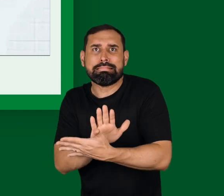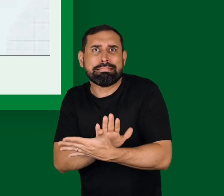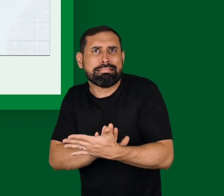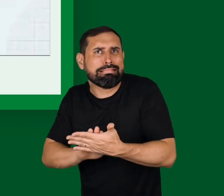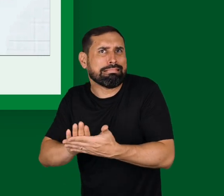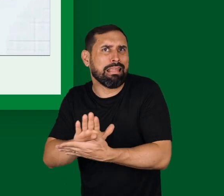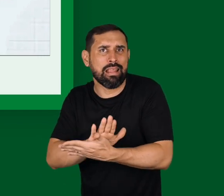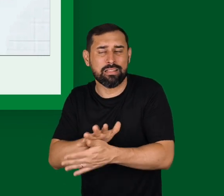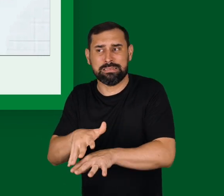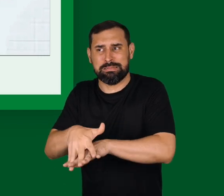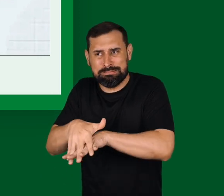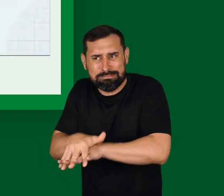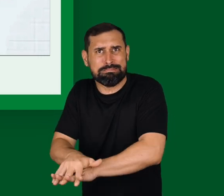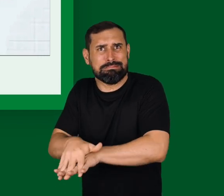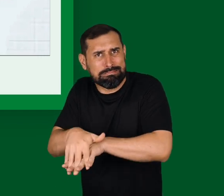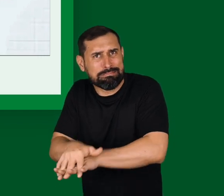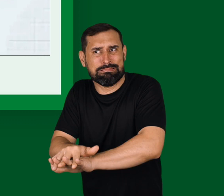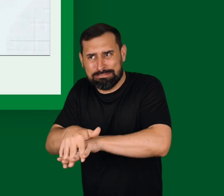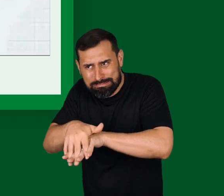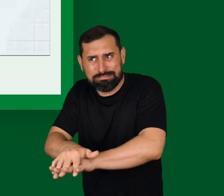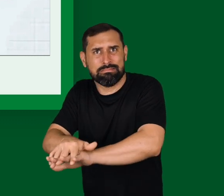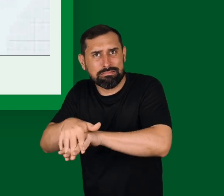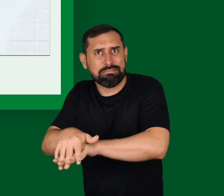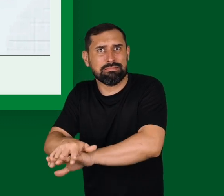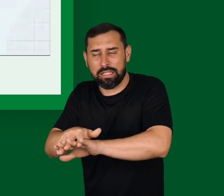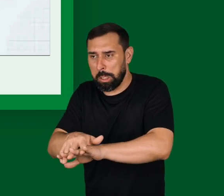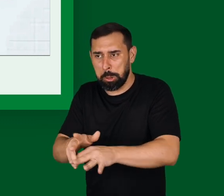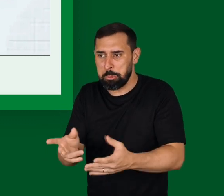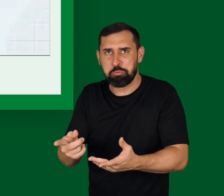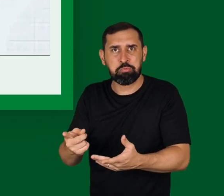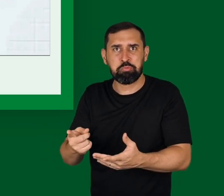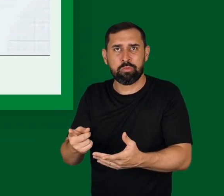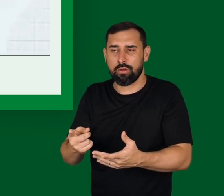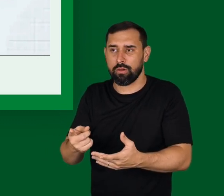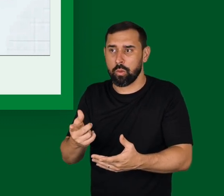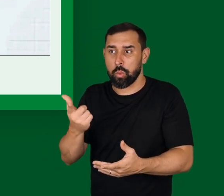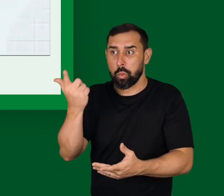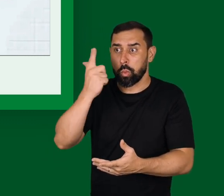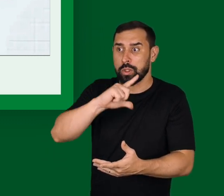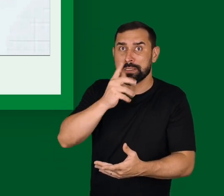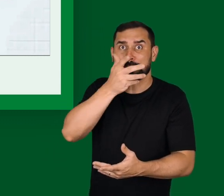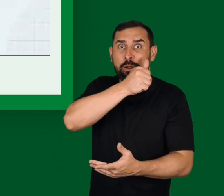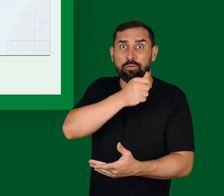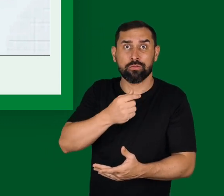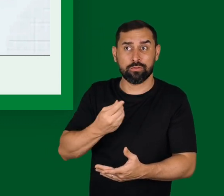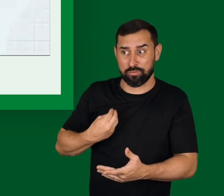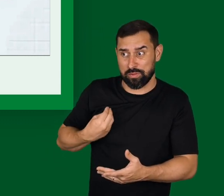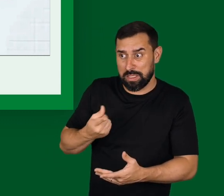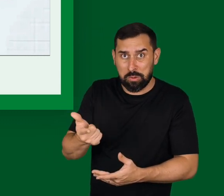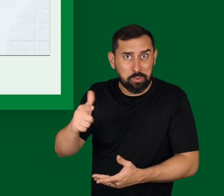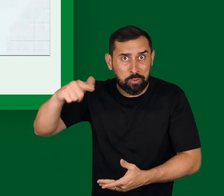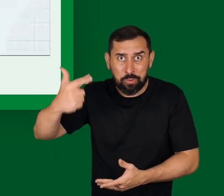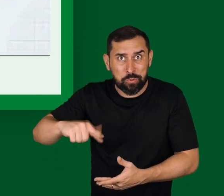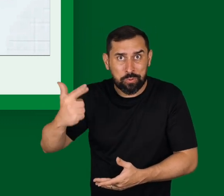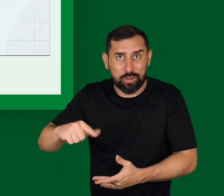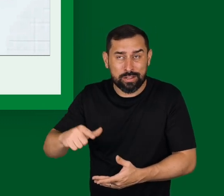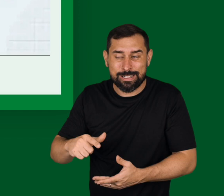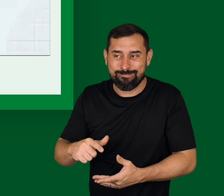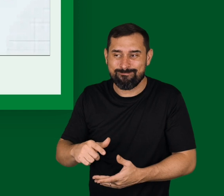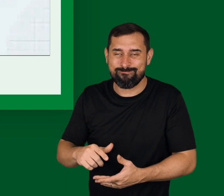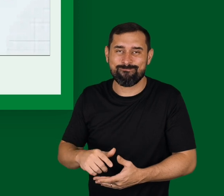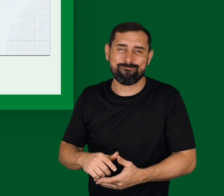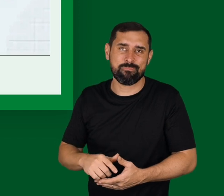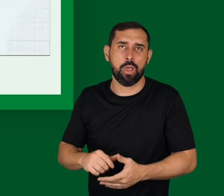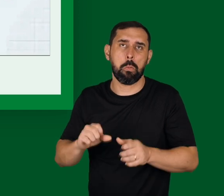não está mantendo o ritmo sustentado, ou não se mantém em colapso, e a gente não consegue ter ritmo